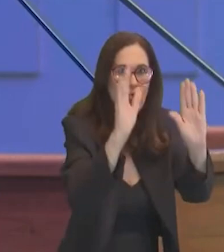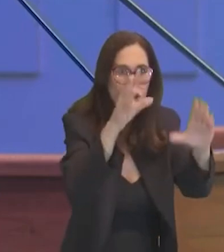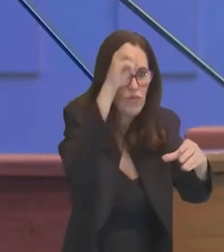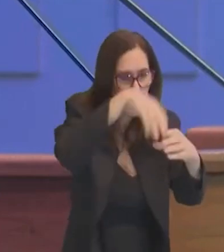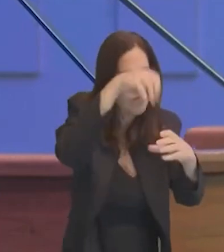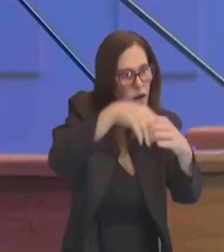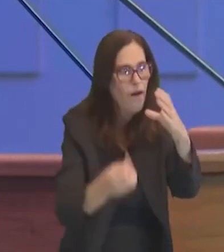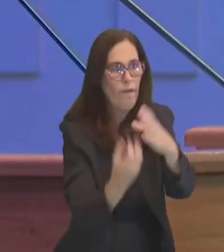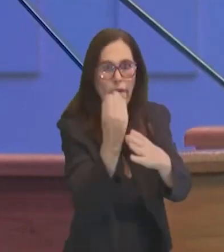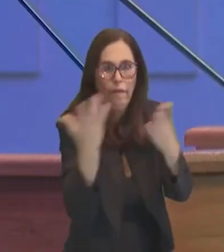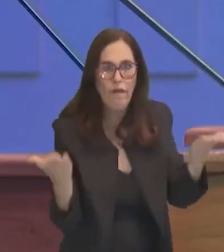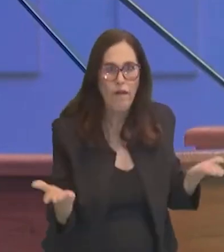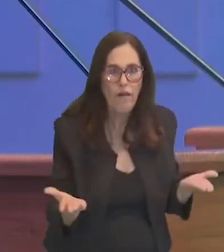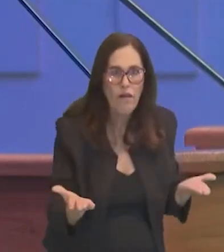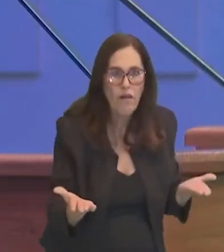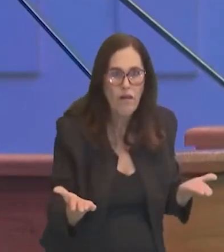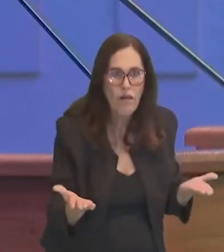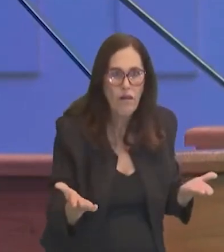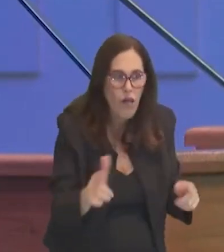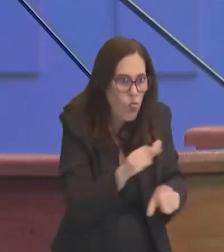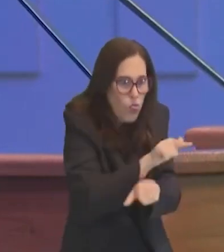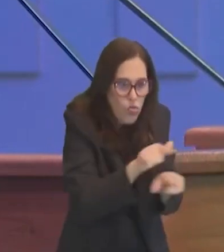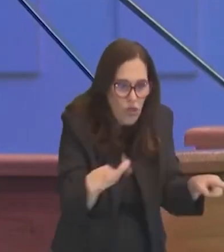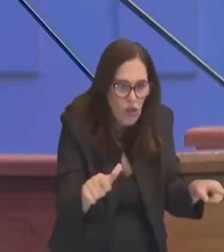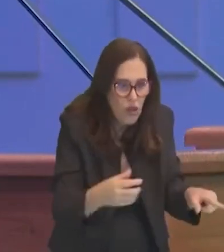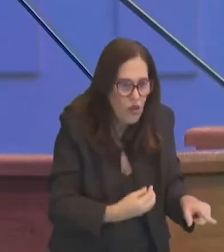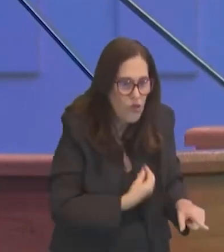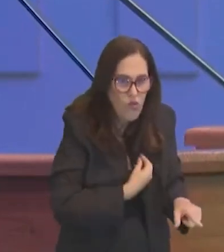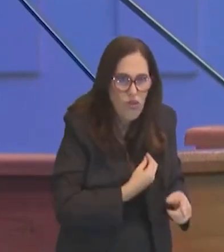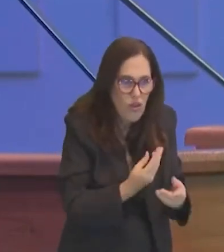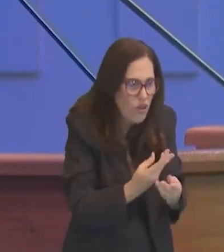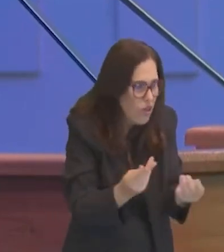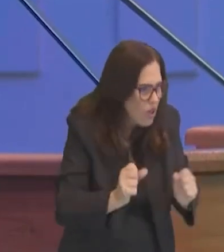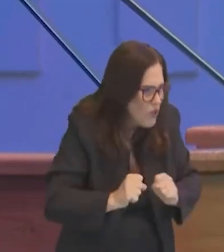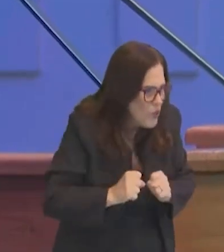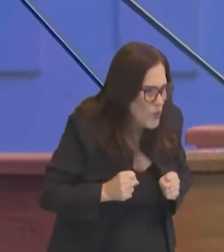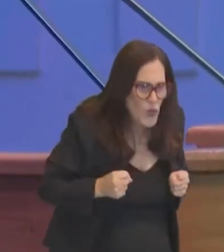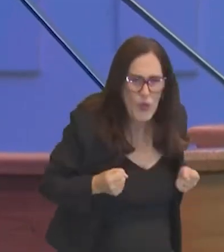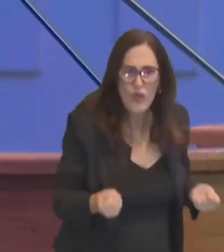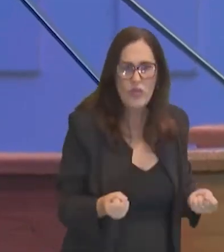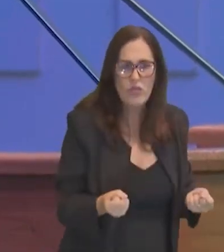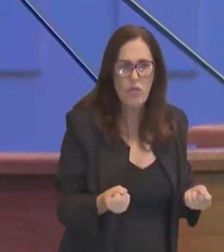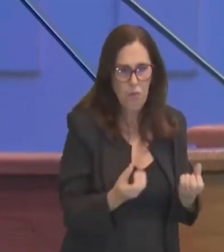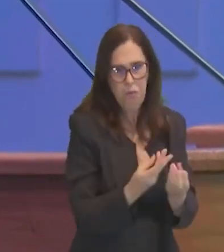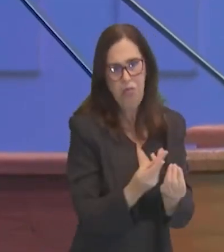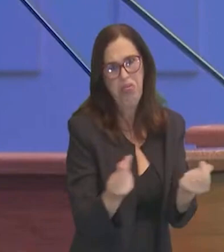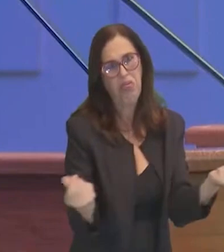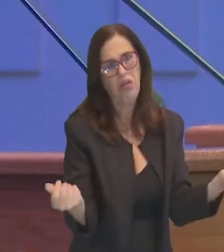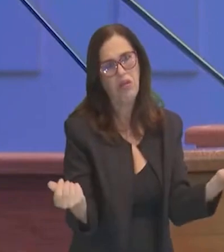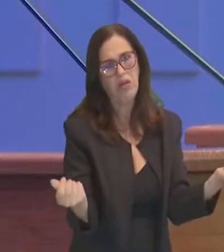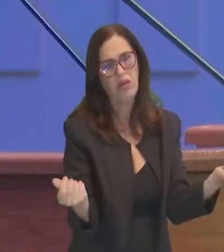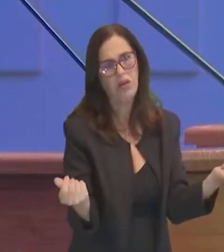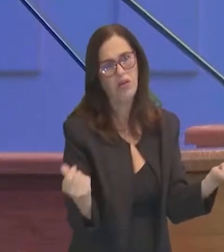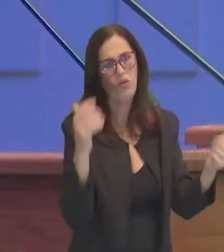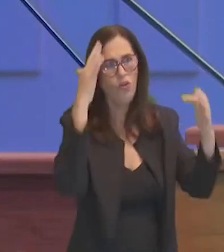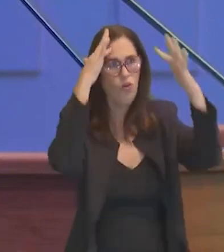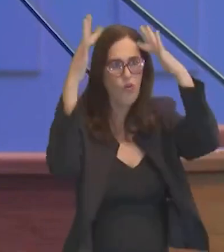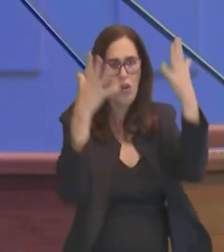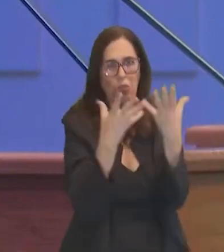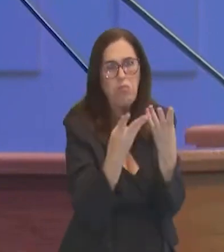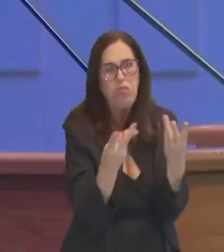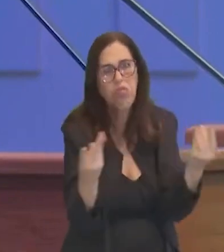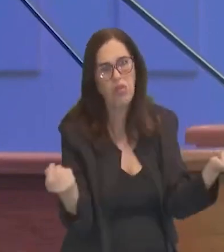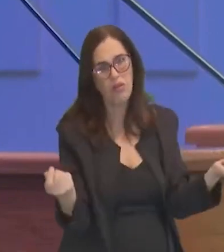tem? A sua vida, o seu esforço, os seus sonhos, a